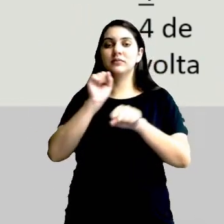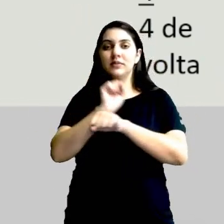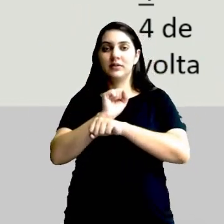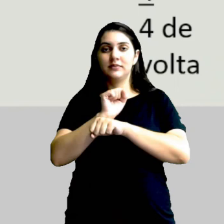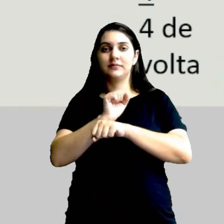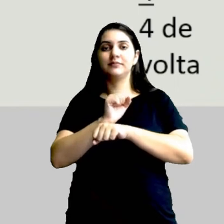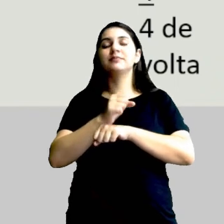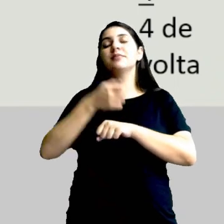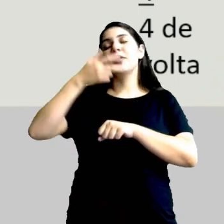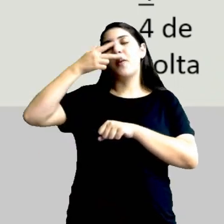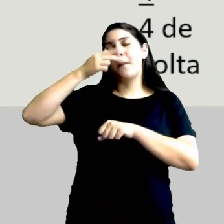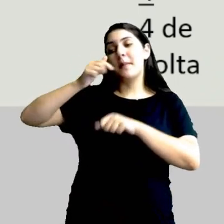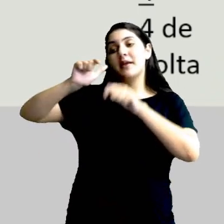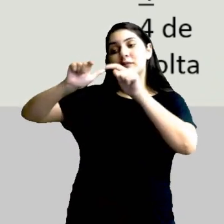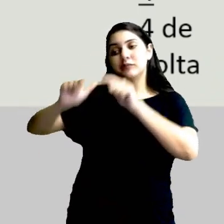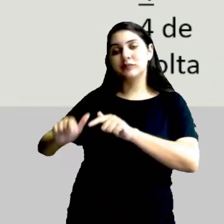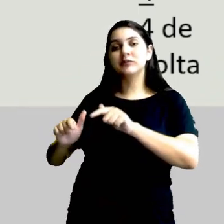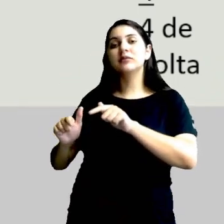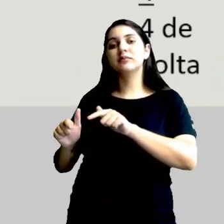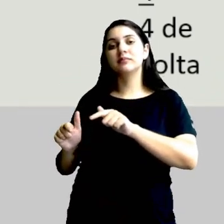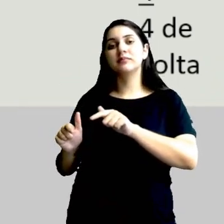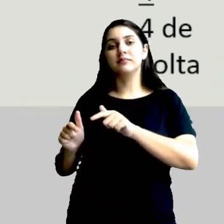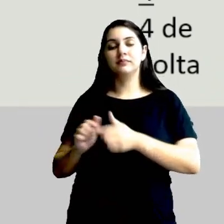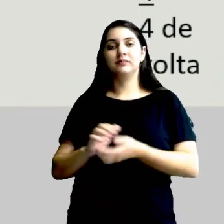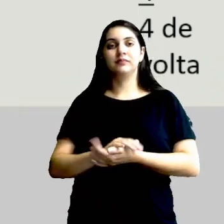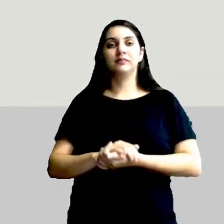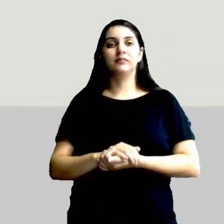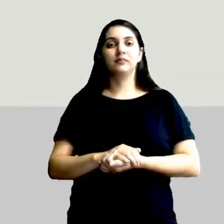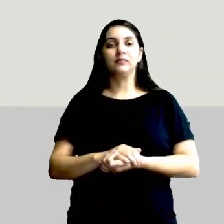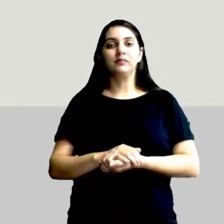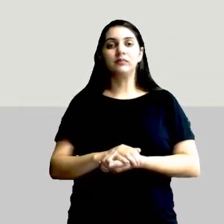parar? No mesmo lugar, não é isso?